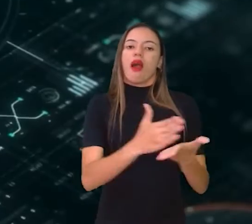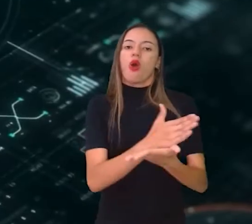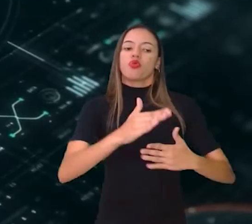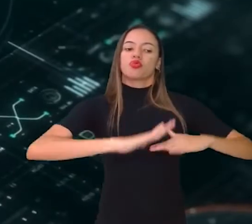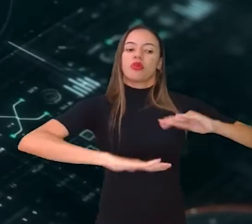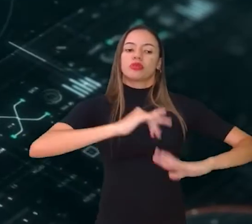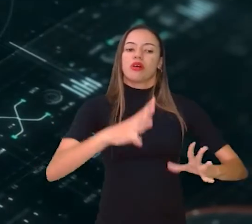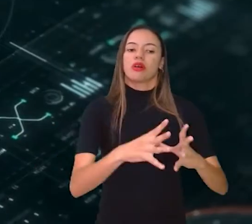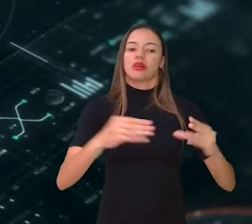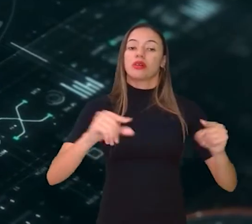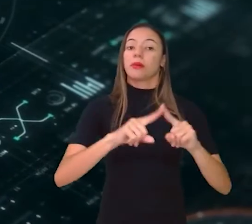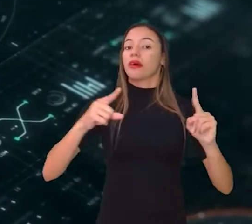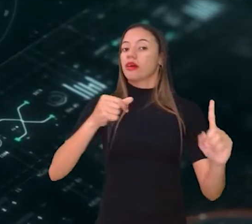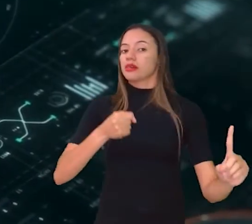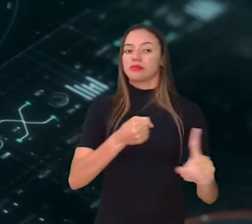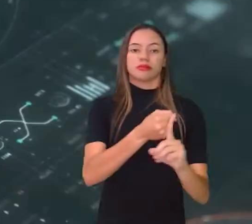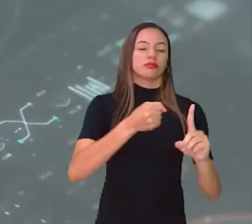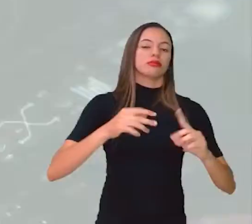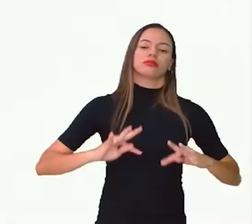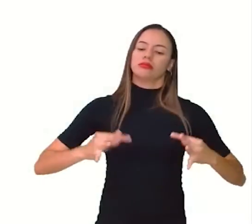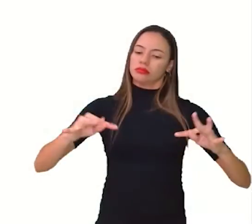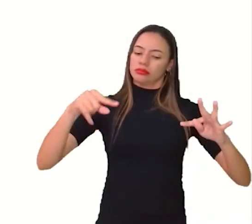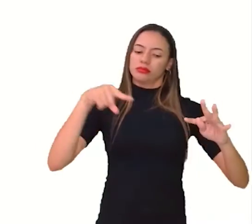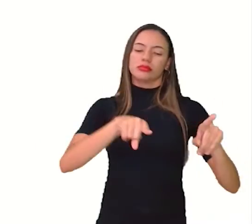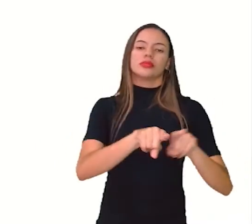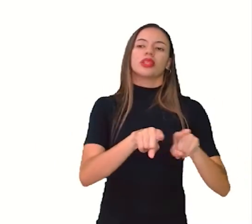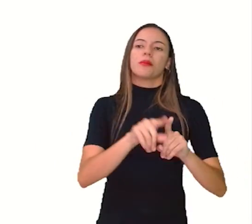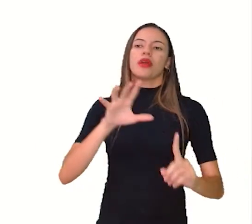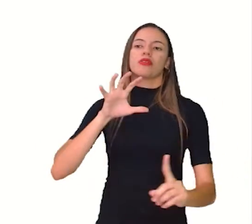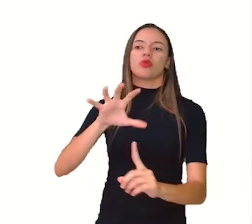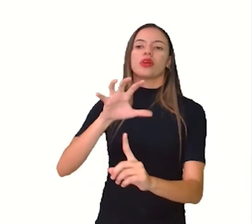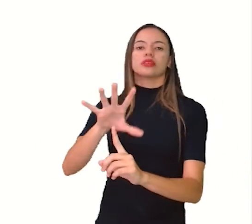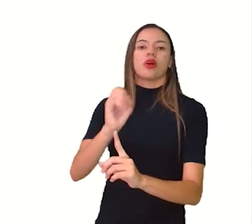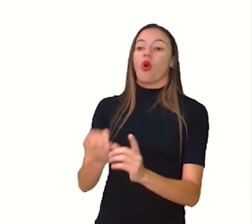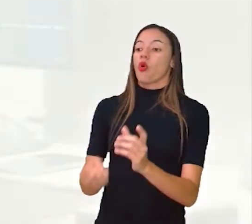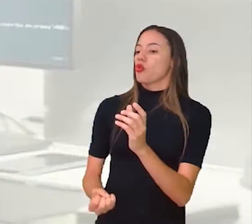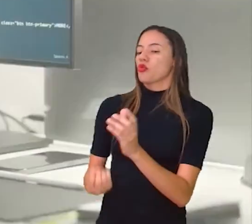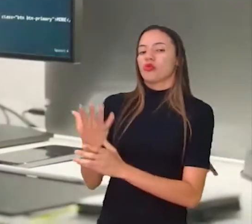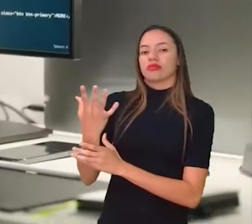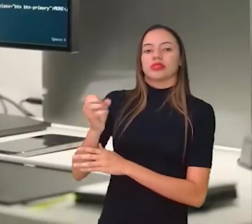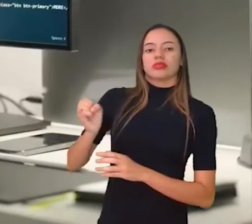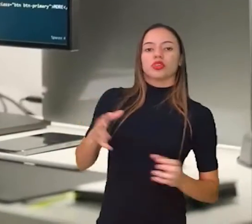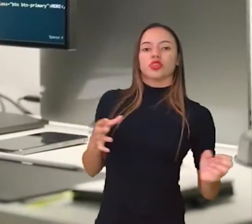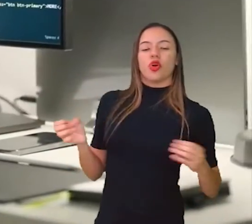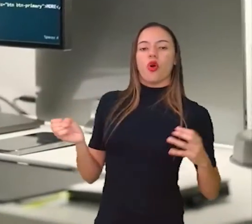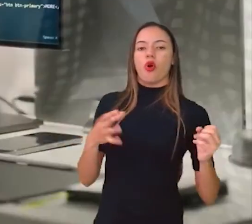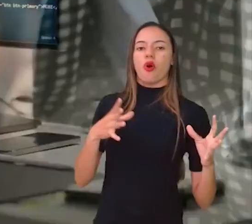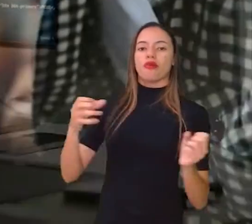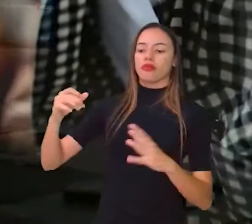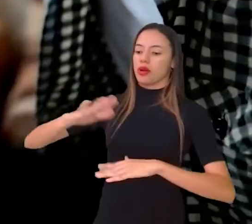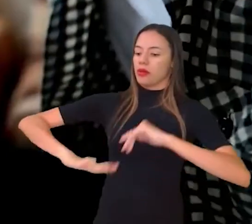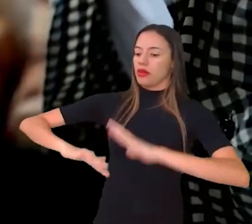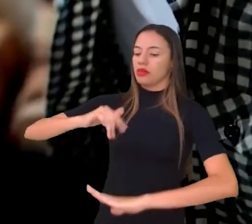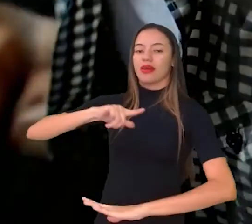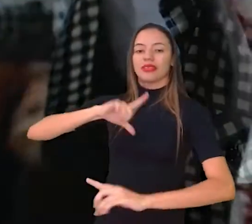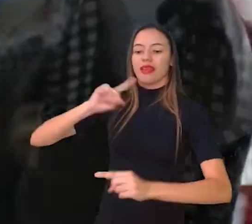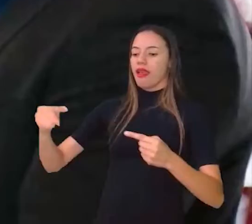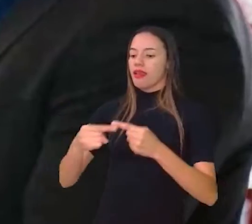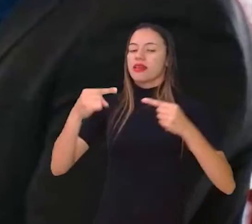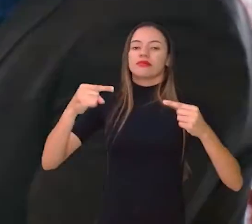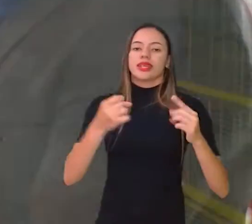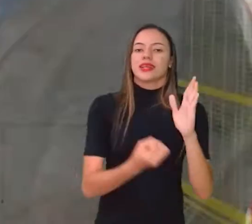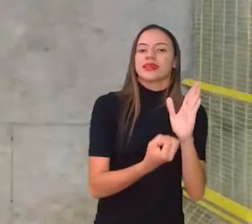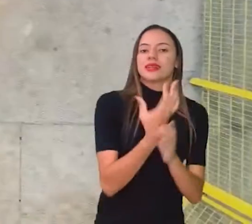o impacto da tecnologia também resultou no surgimento de novas profissões ligadas à criação,